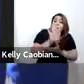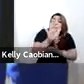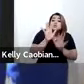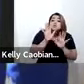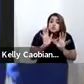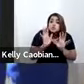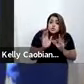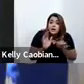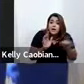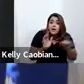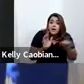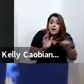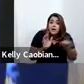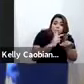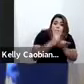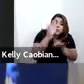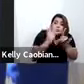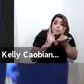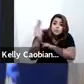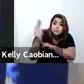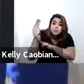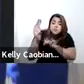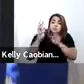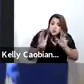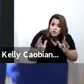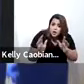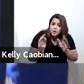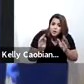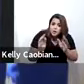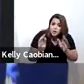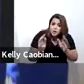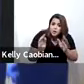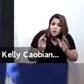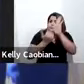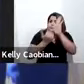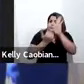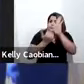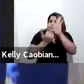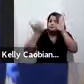conquistado, galgado posições dentre as montadoras,